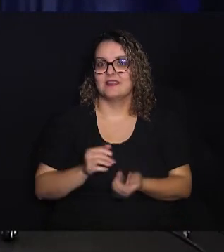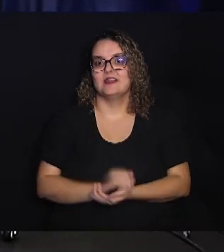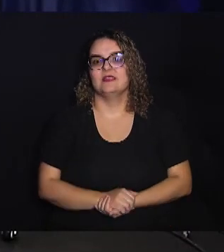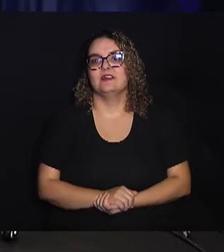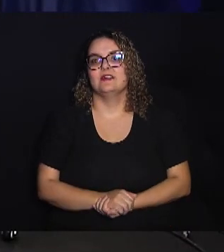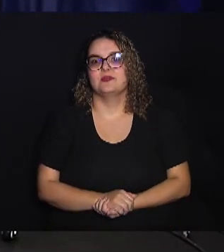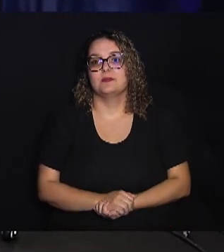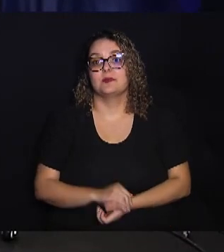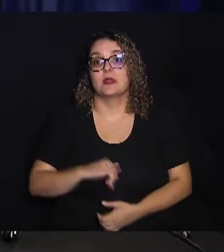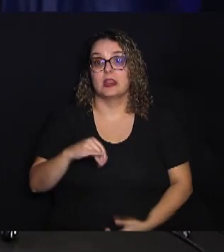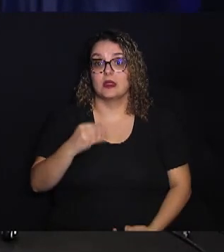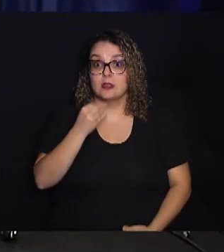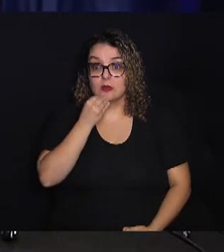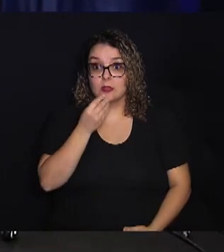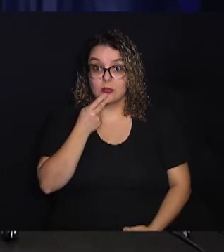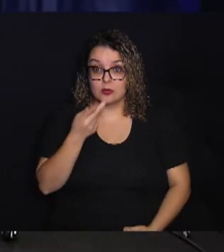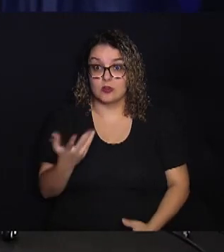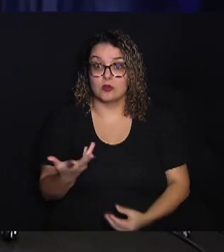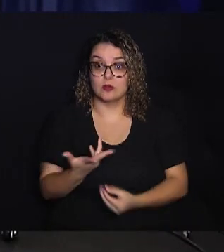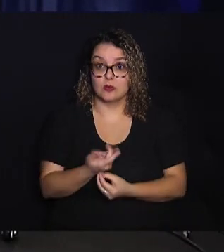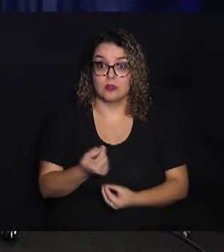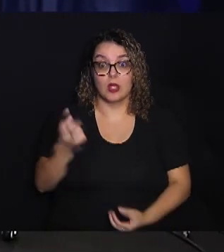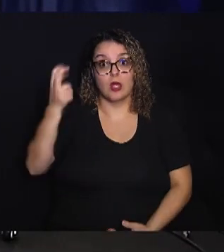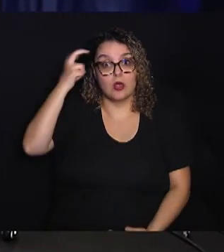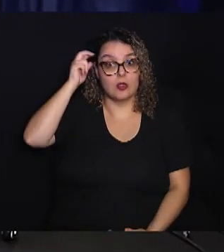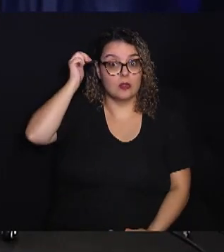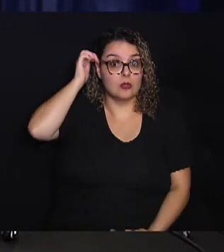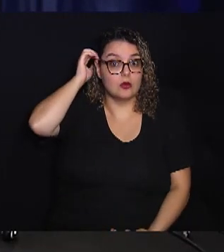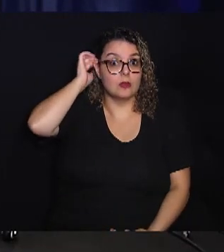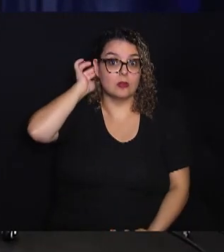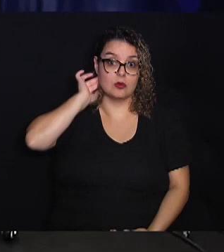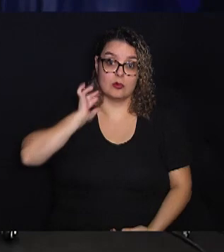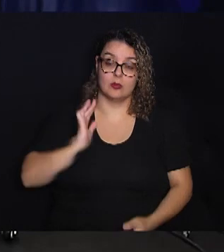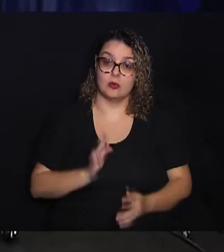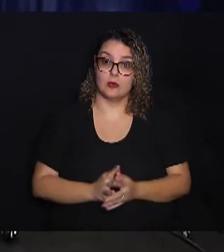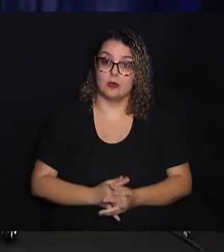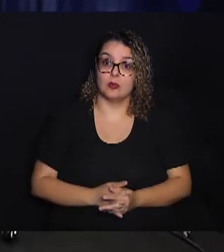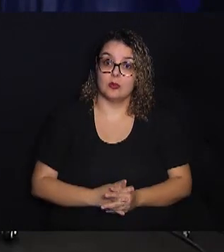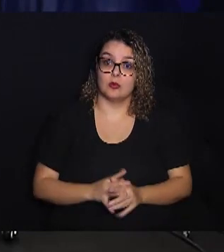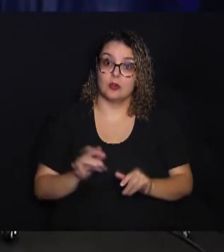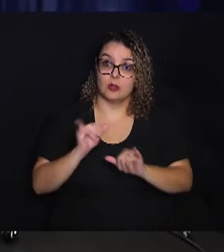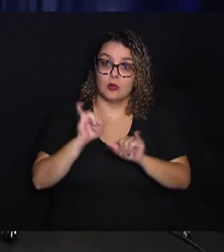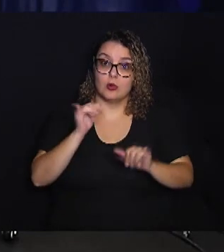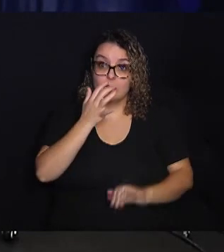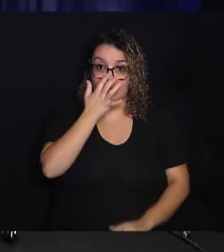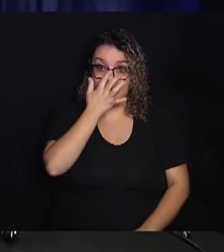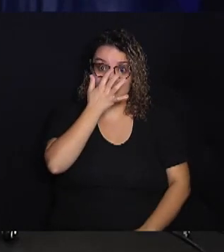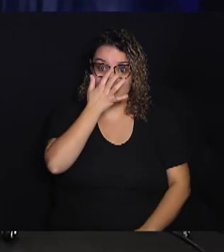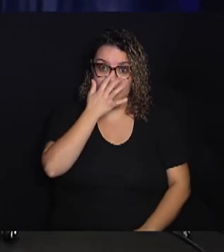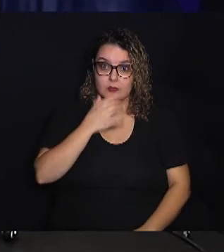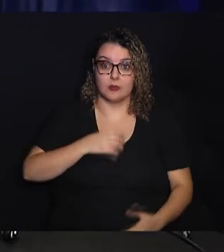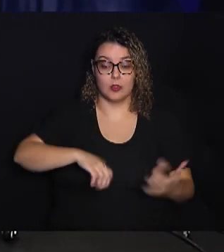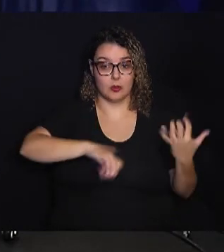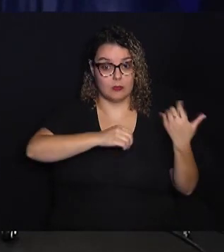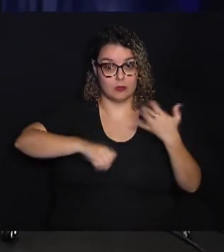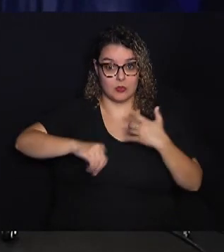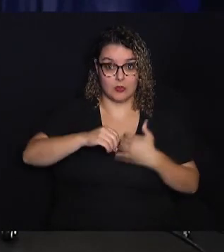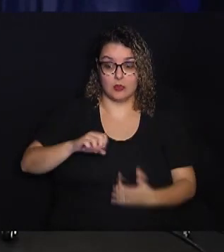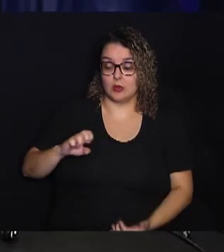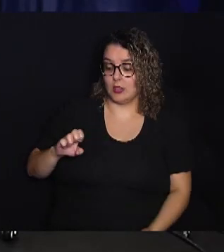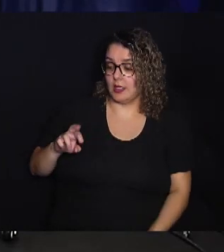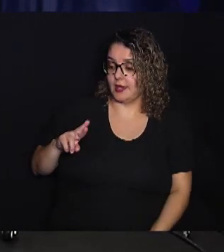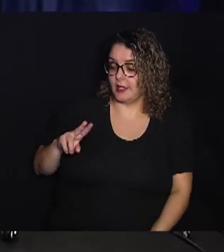vou aproveitar, já que a gente está falando de arte e cultura, para dar um recadinho aqui, que uma orquestra de músicos eruditos